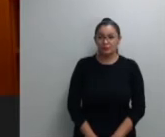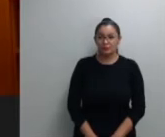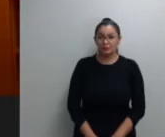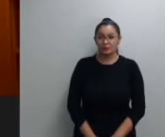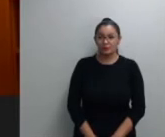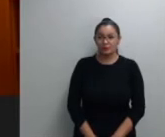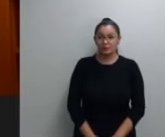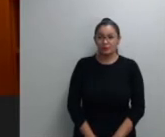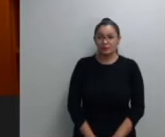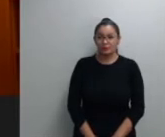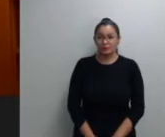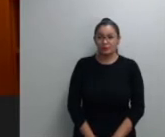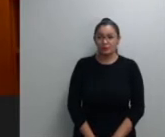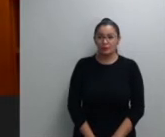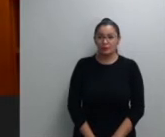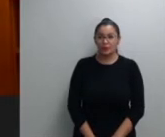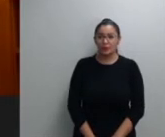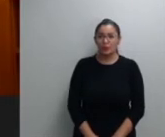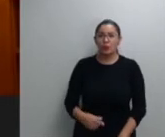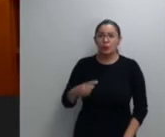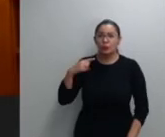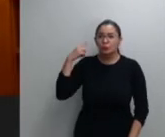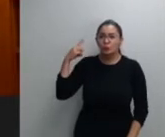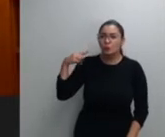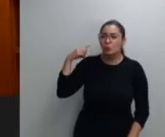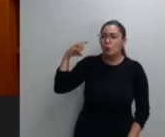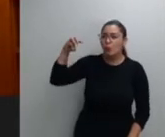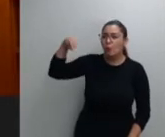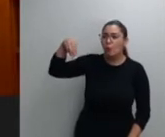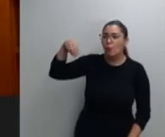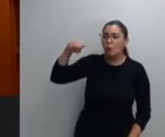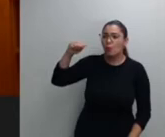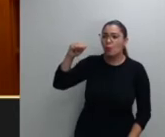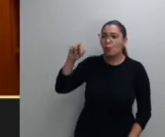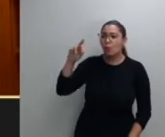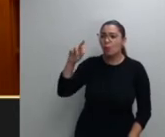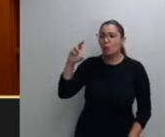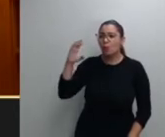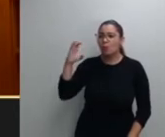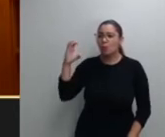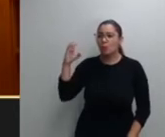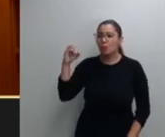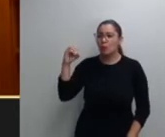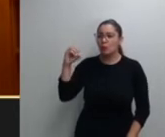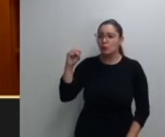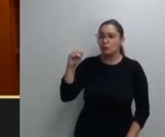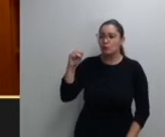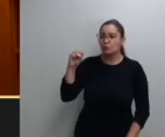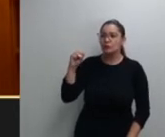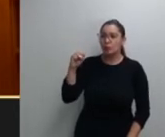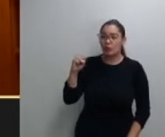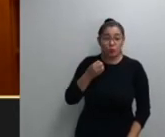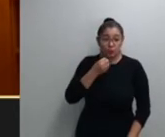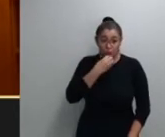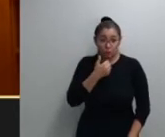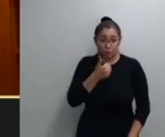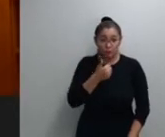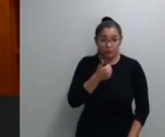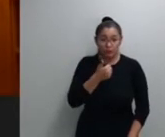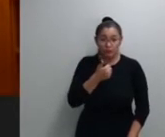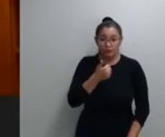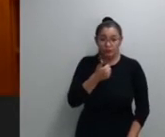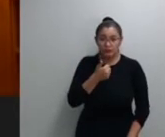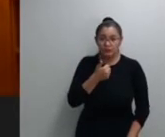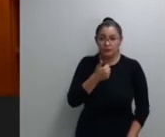Doutor Marco Antônio Gonçalves, está nos ouvindo bem, doutor Marco? Tudo bem, presidente, tudo bem, ministro. Seja bem